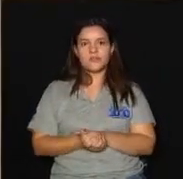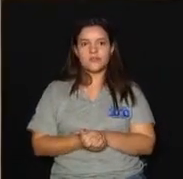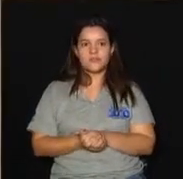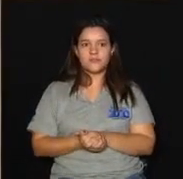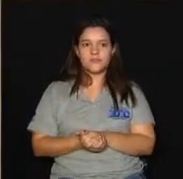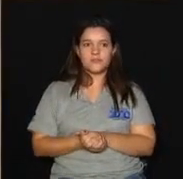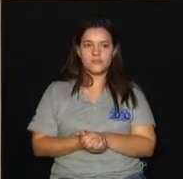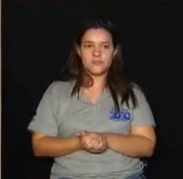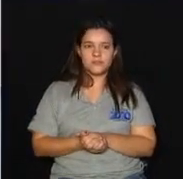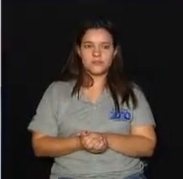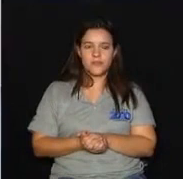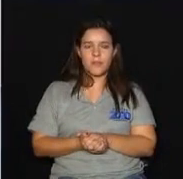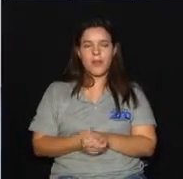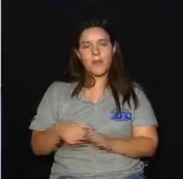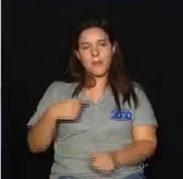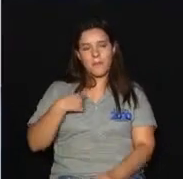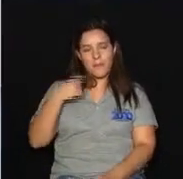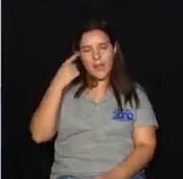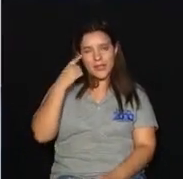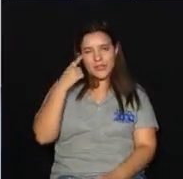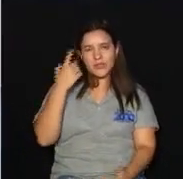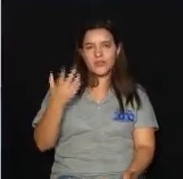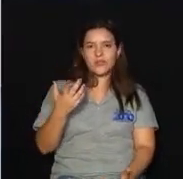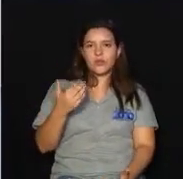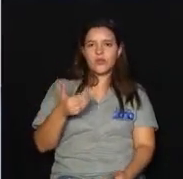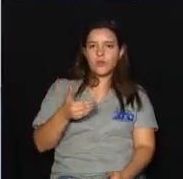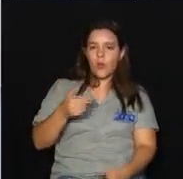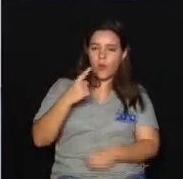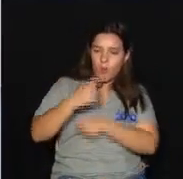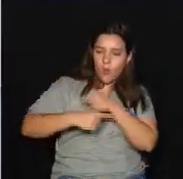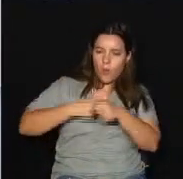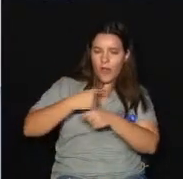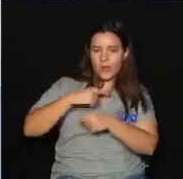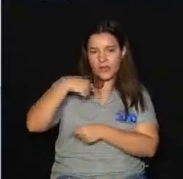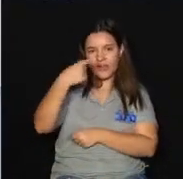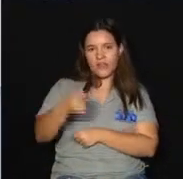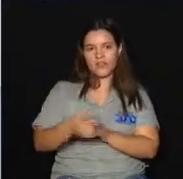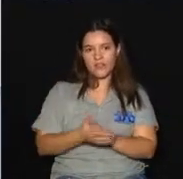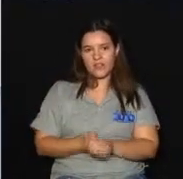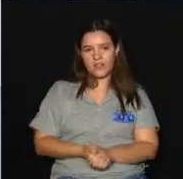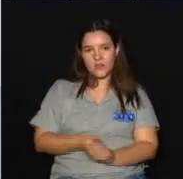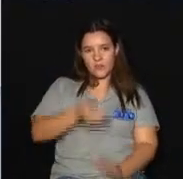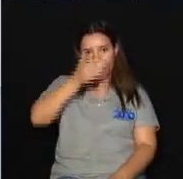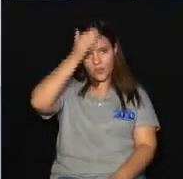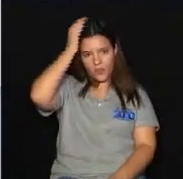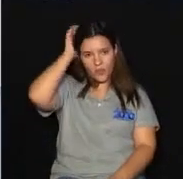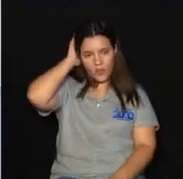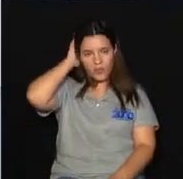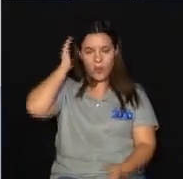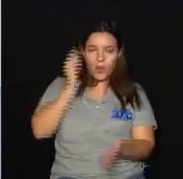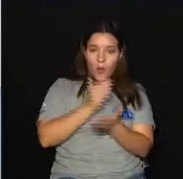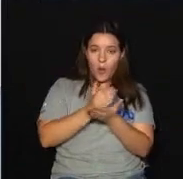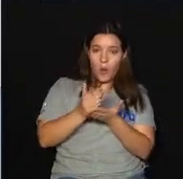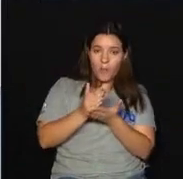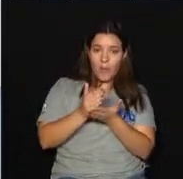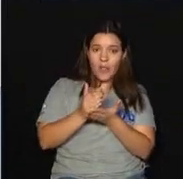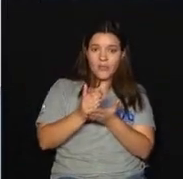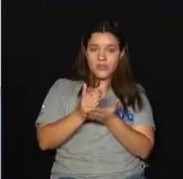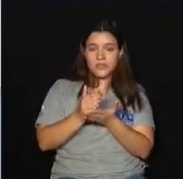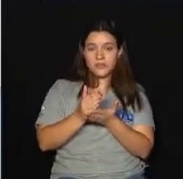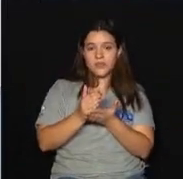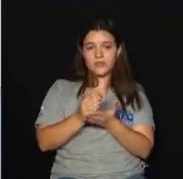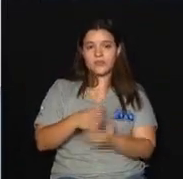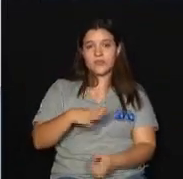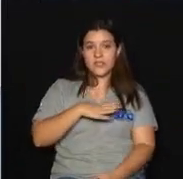Paulo, muito provavelmente para o ano que vem, o Dário Saad assume a cidade de Campinas,